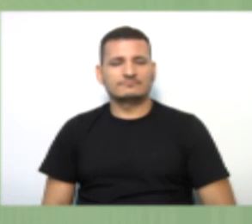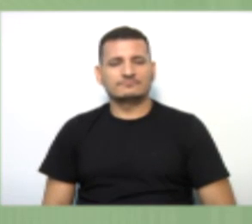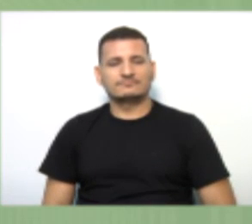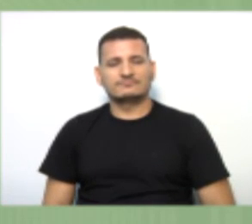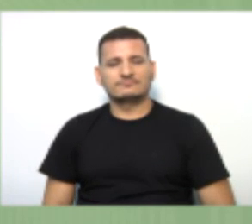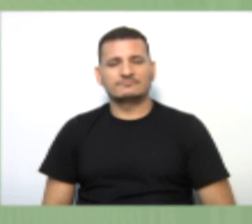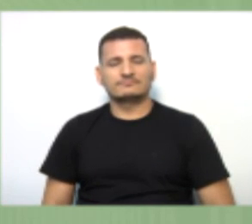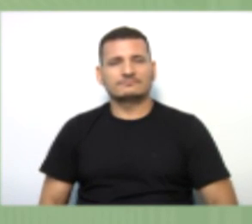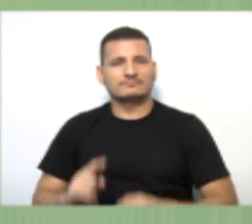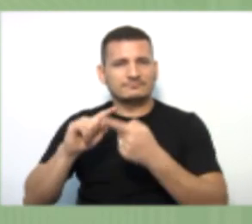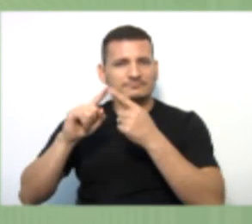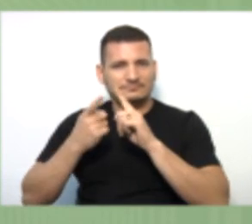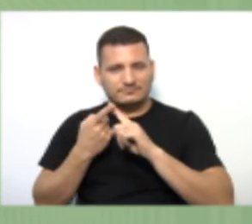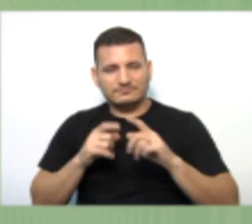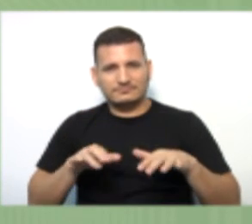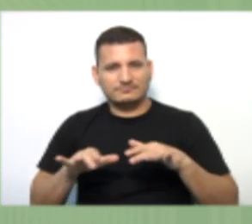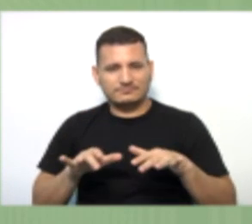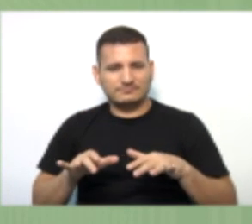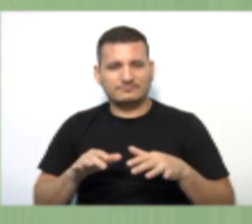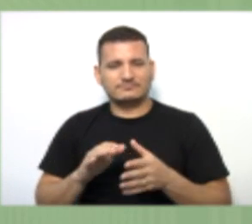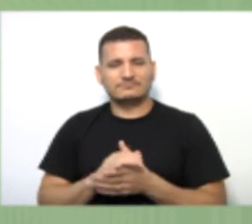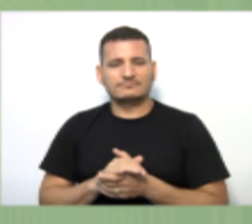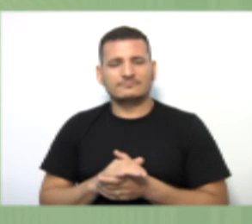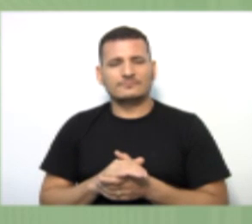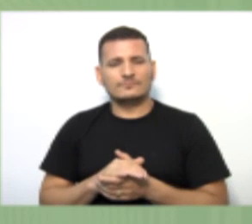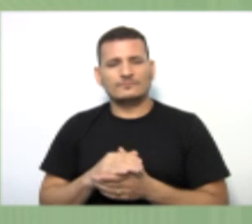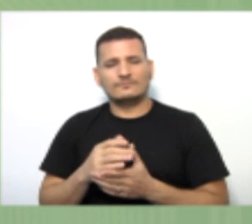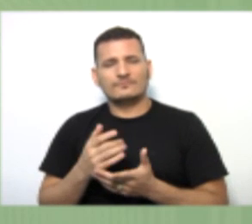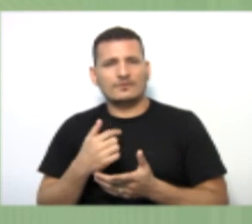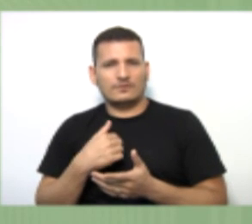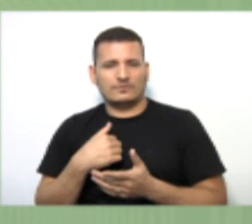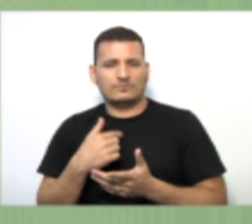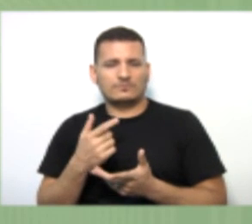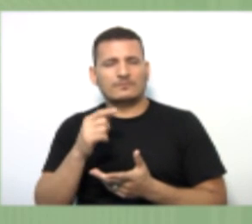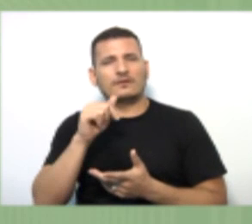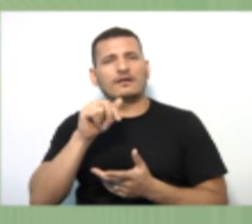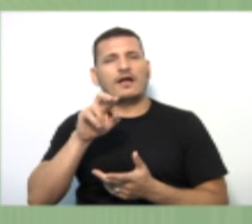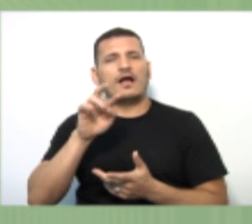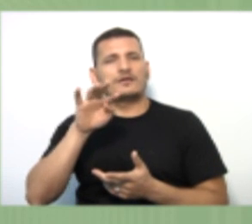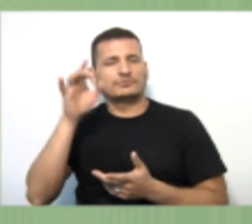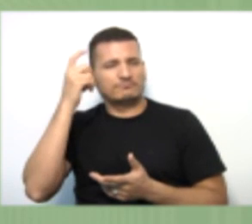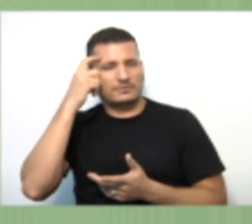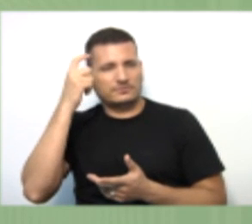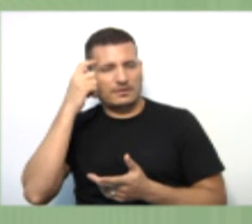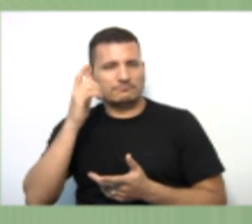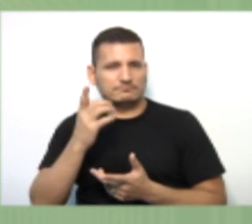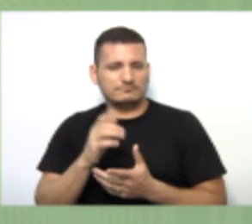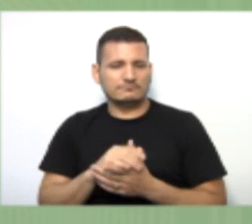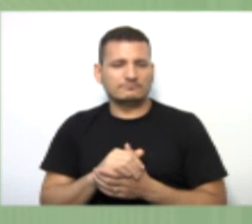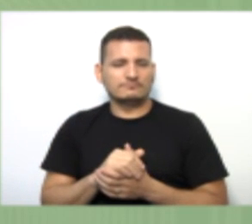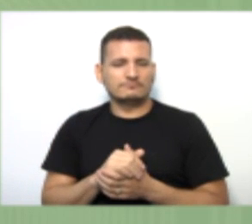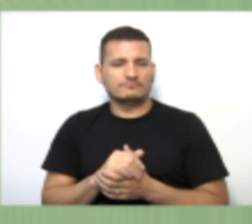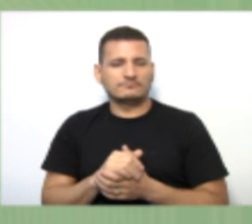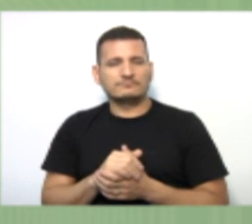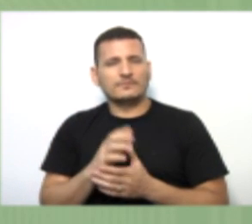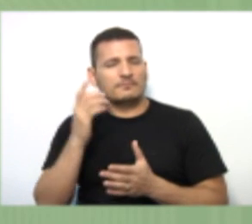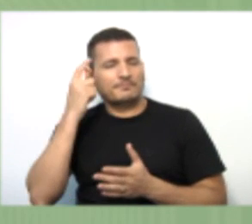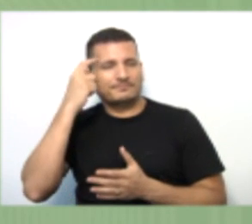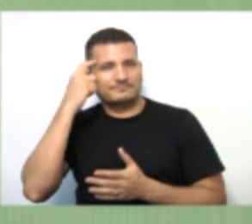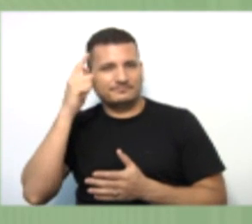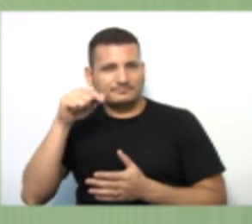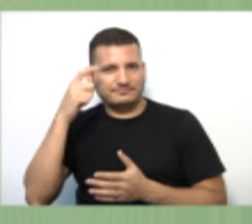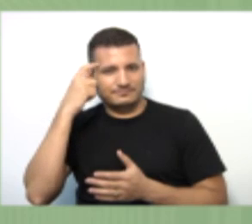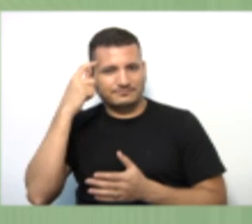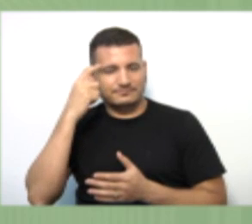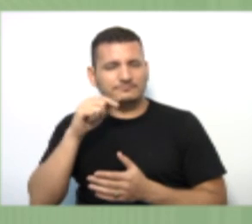E lógica de programação. Eu costumo dizer que é a arte de pensar, eu não, né, gente? Mas muitas pessoas costumam dizer que é a arte de pensar.